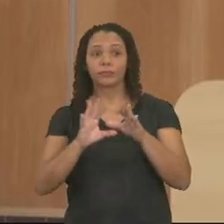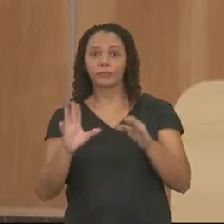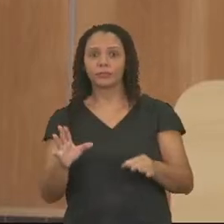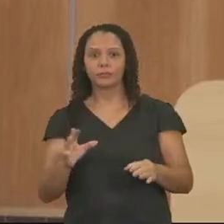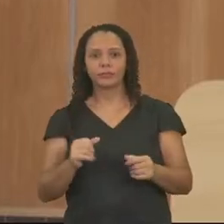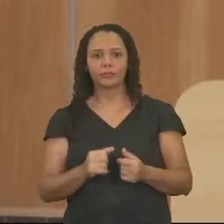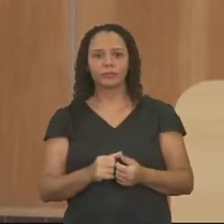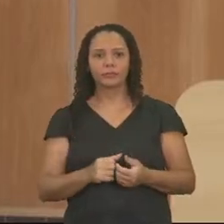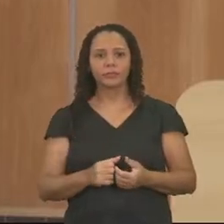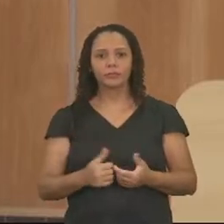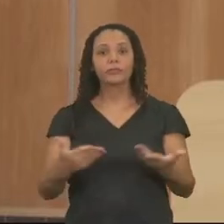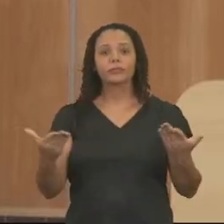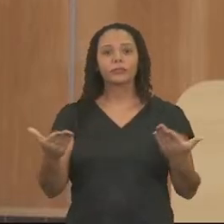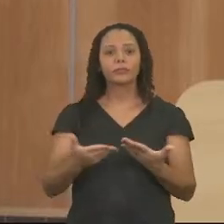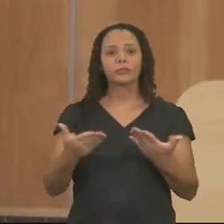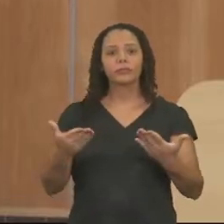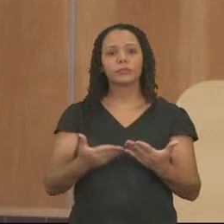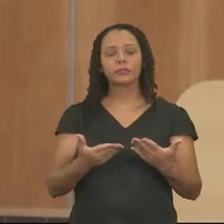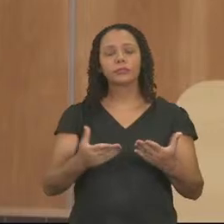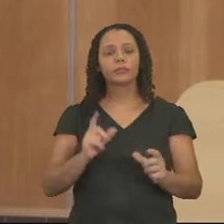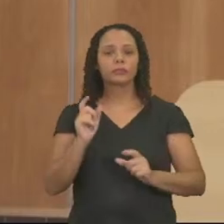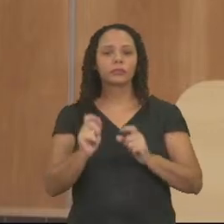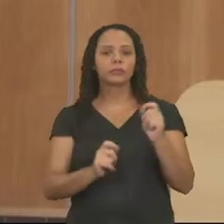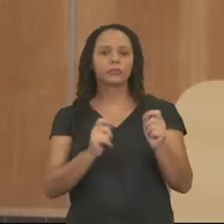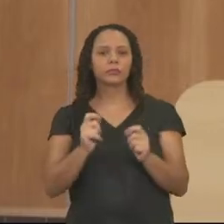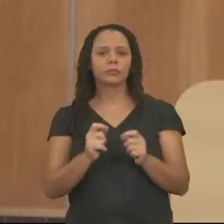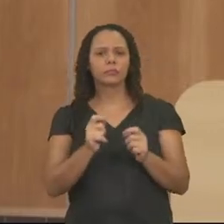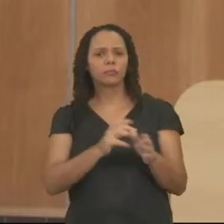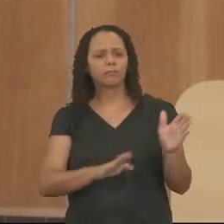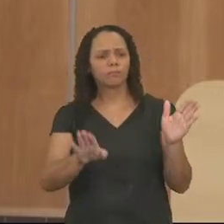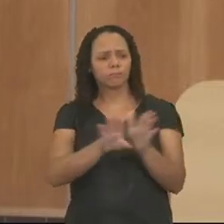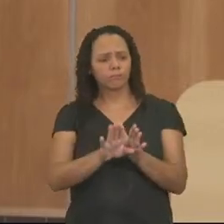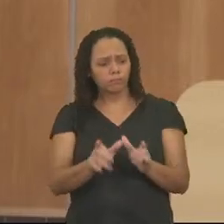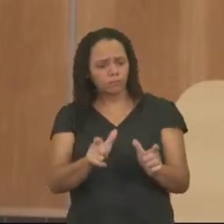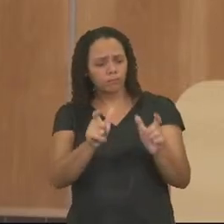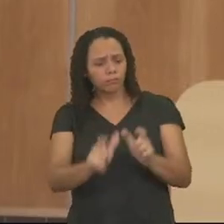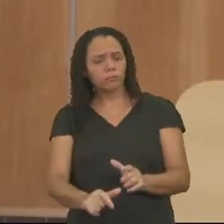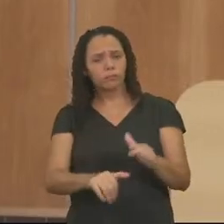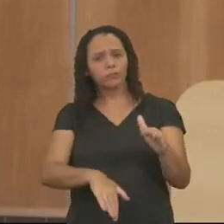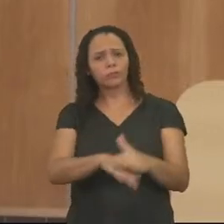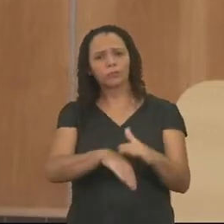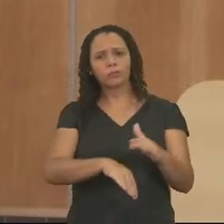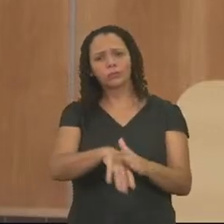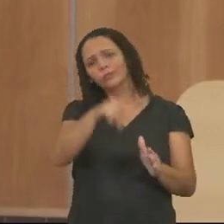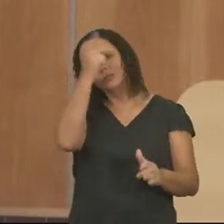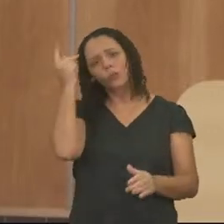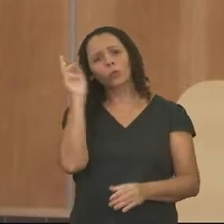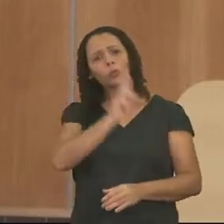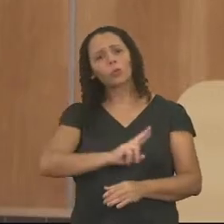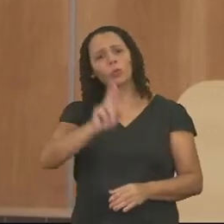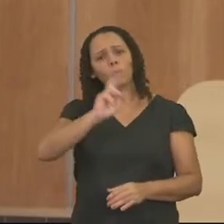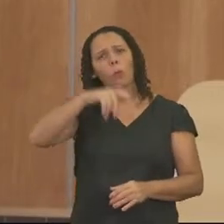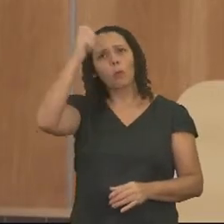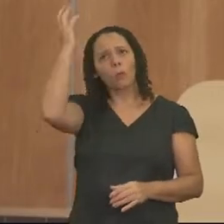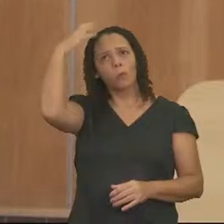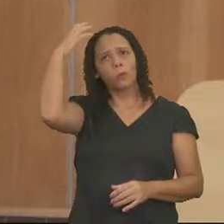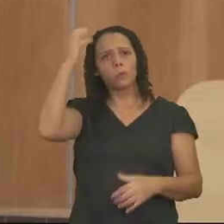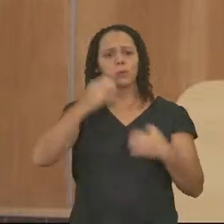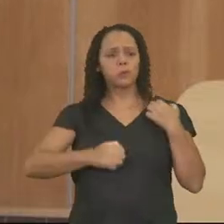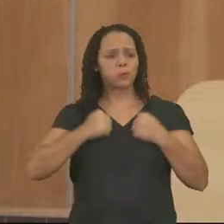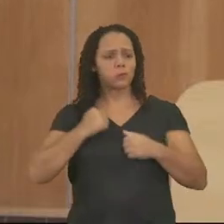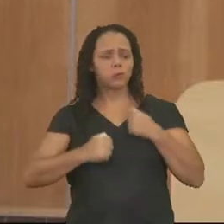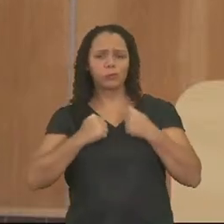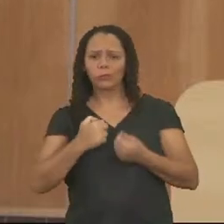hoje, chegar num campo de futebol, a pessoa tomar banho. Porque quando você está tomando